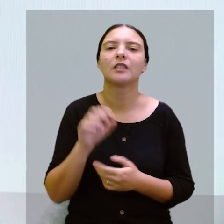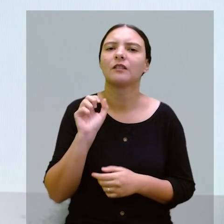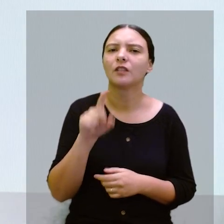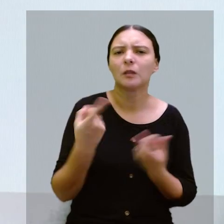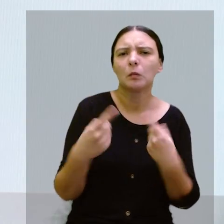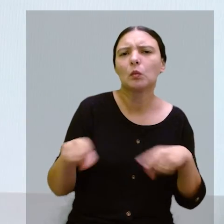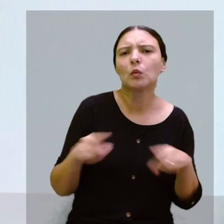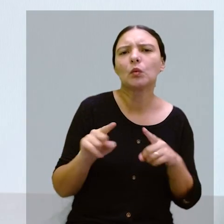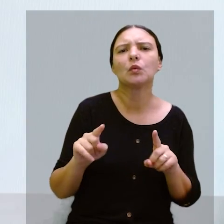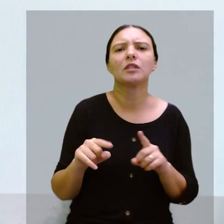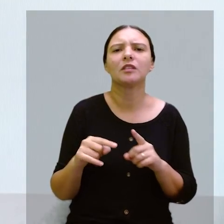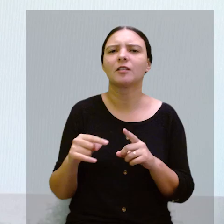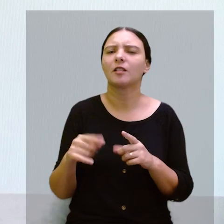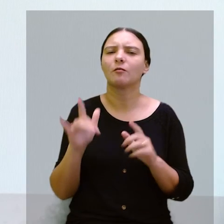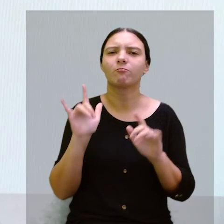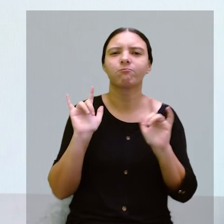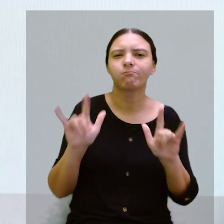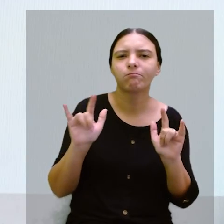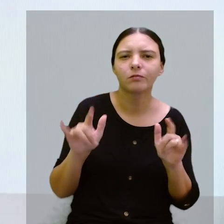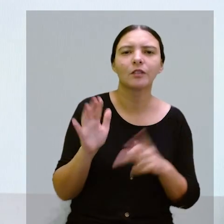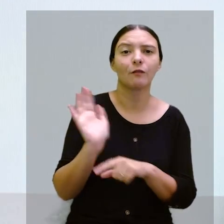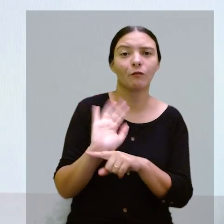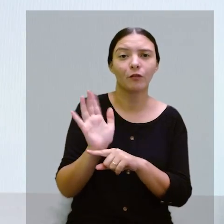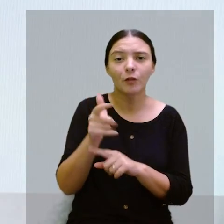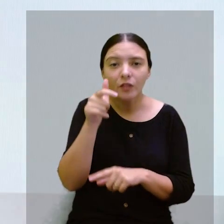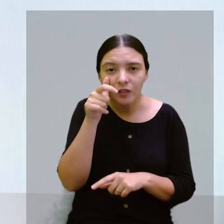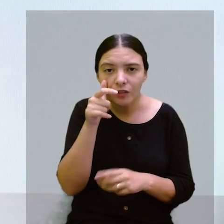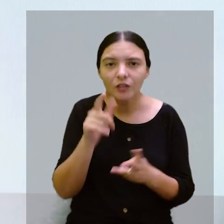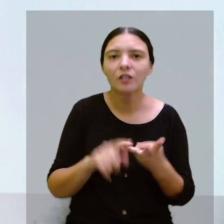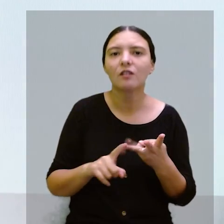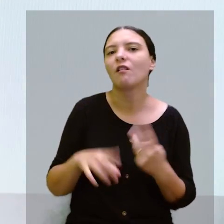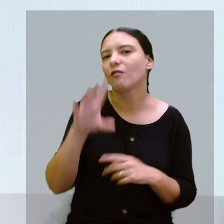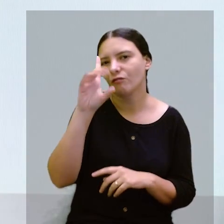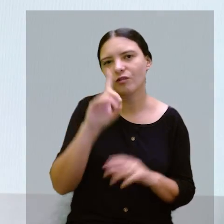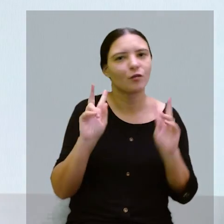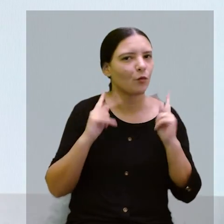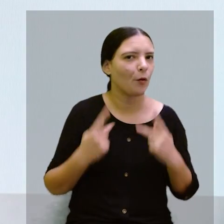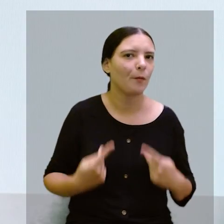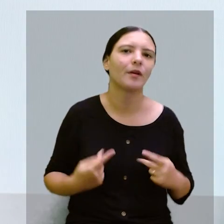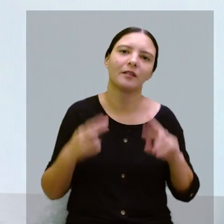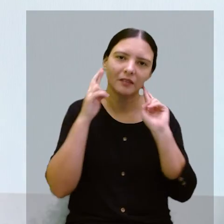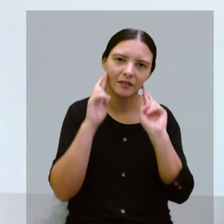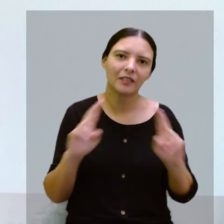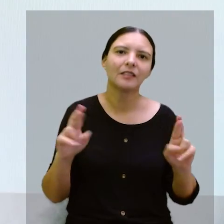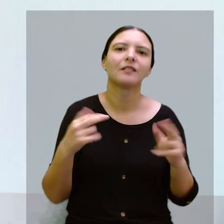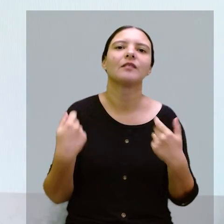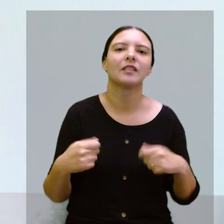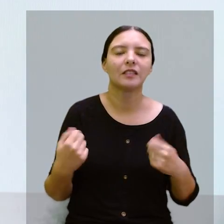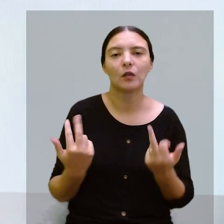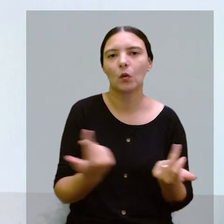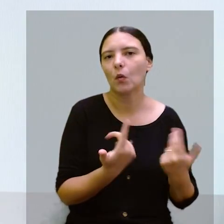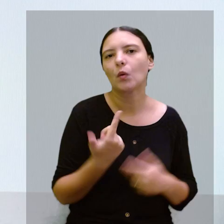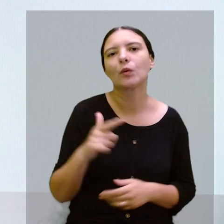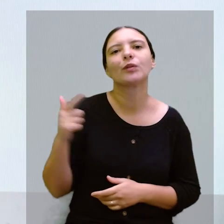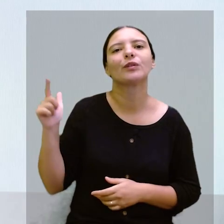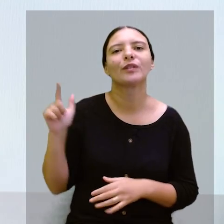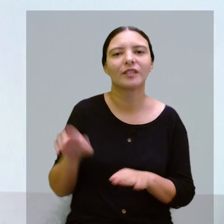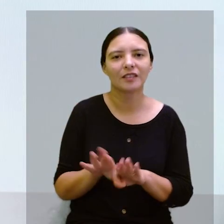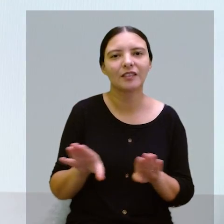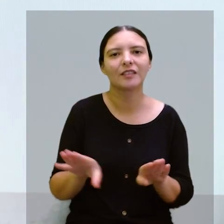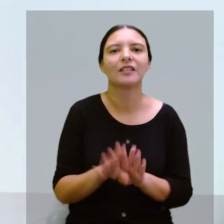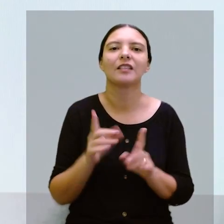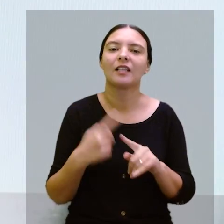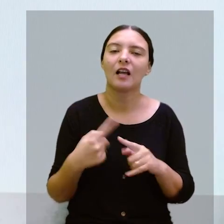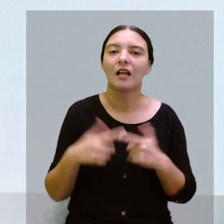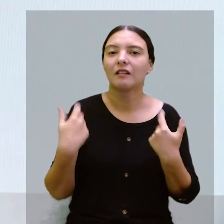sua música, a ver o seu filme. Enfim, isso é um direito humano e deve ser respeitado como todos os outros. Né? A gente tem